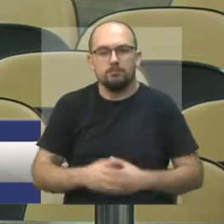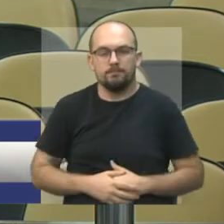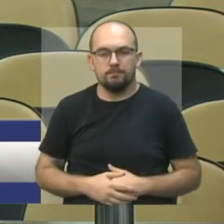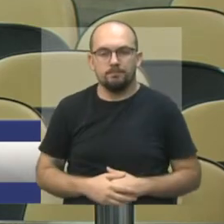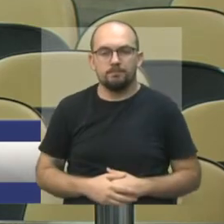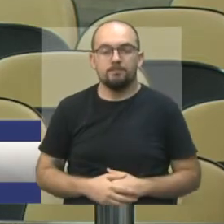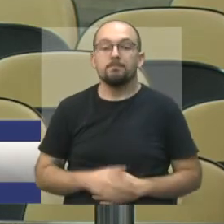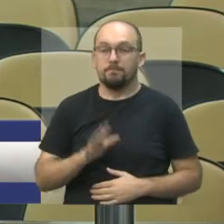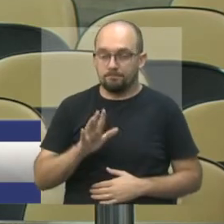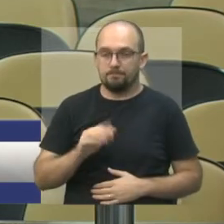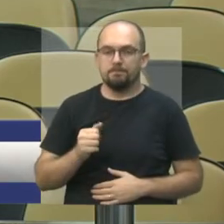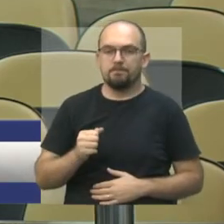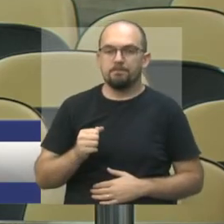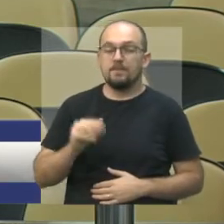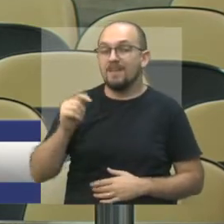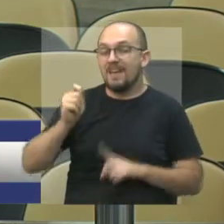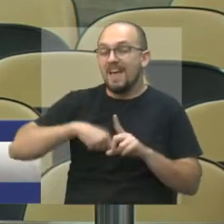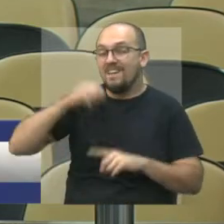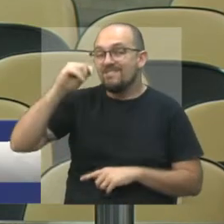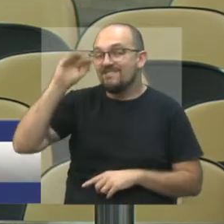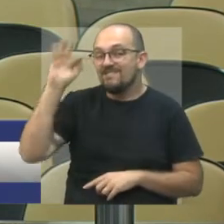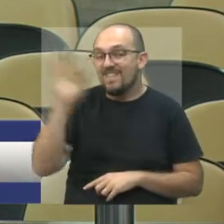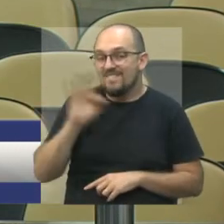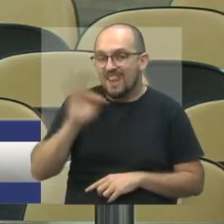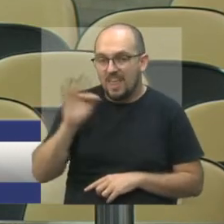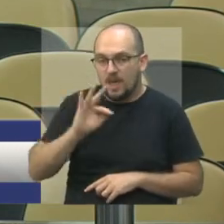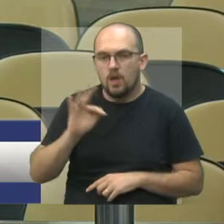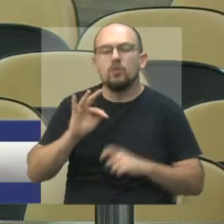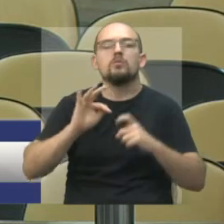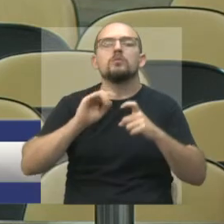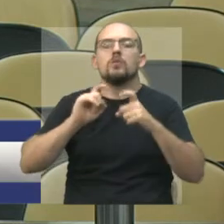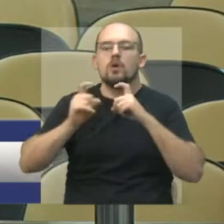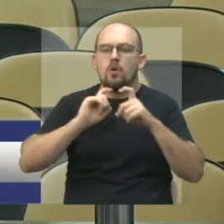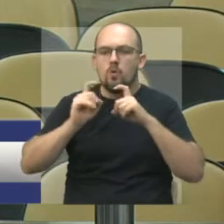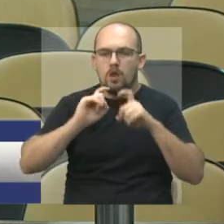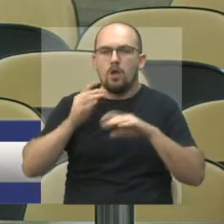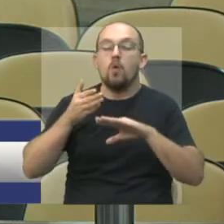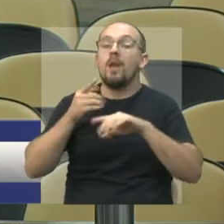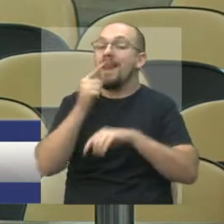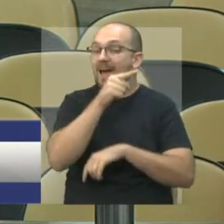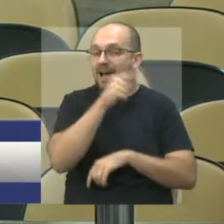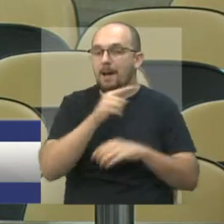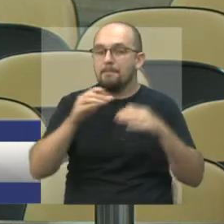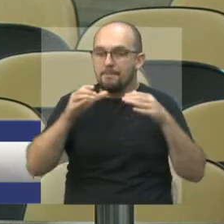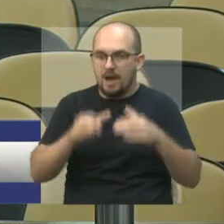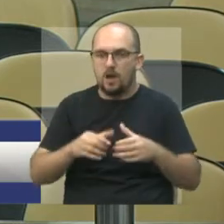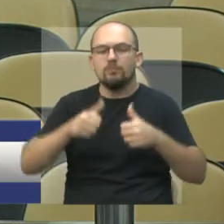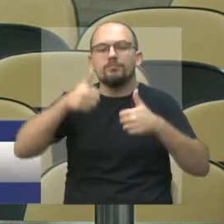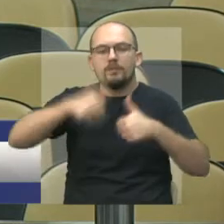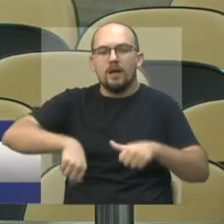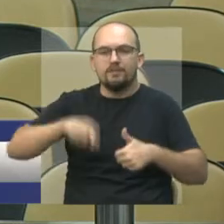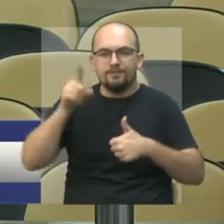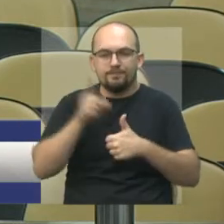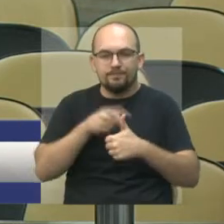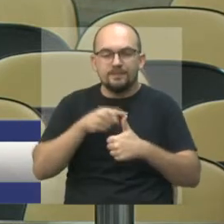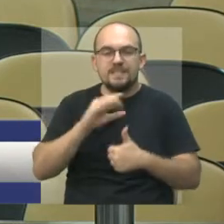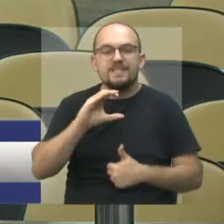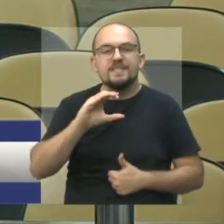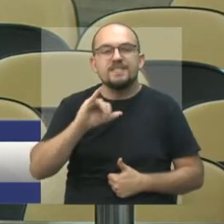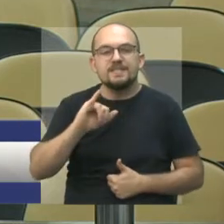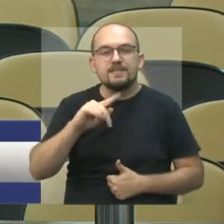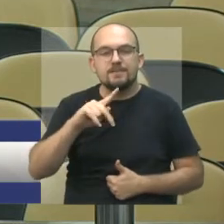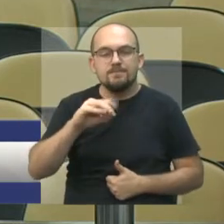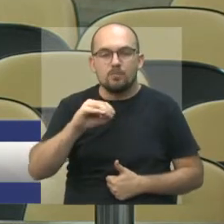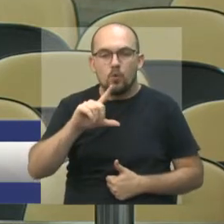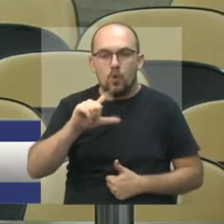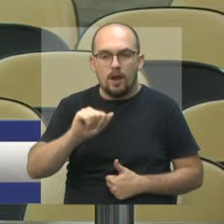Em fevereiro, nós tivemos uma reunião lá no bairro com o senhor Cipolla,